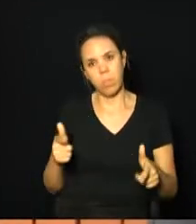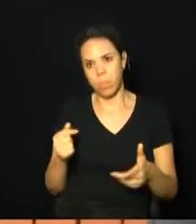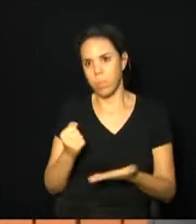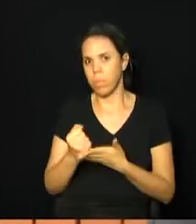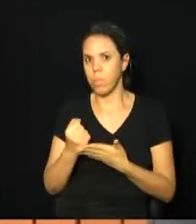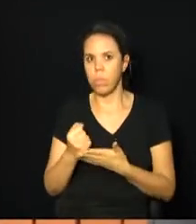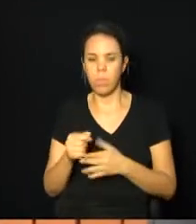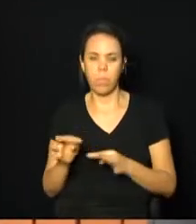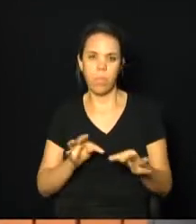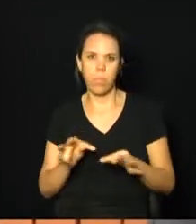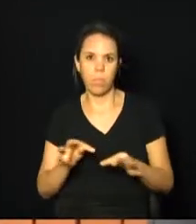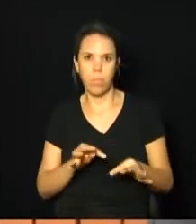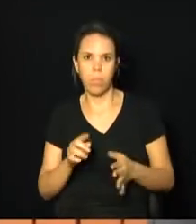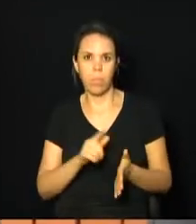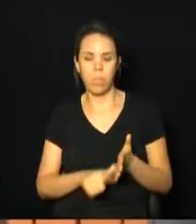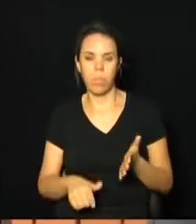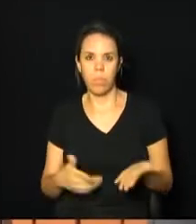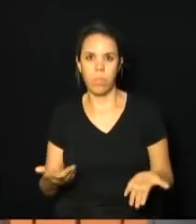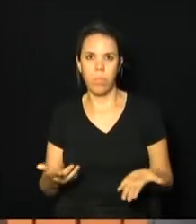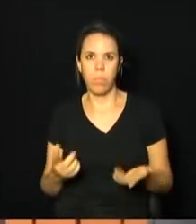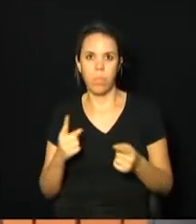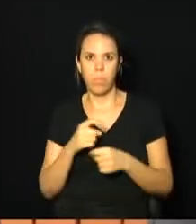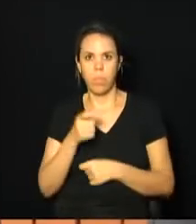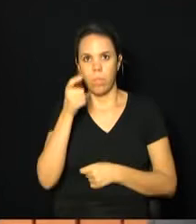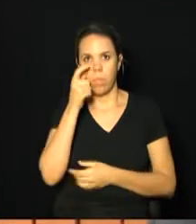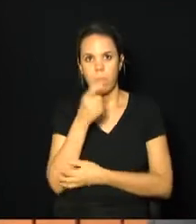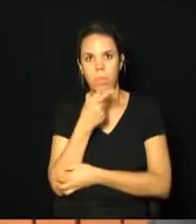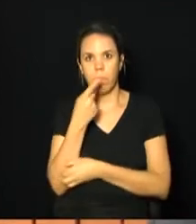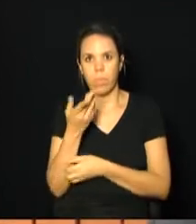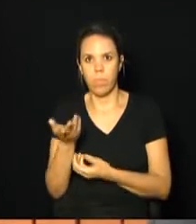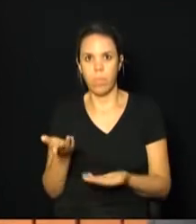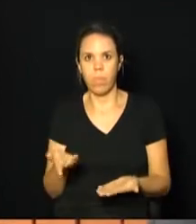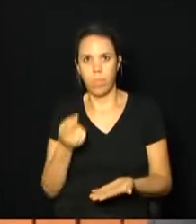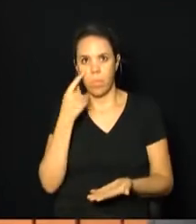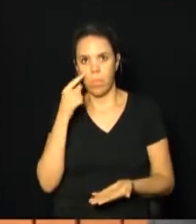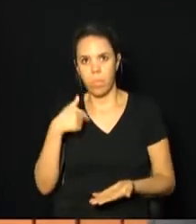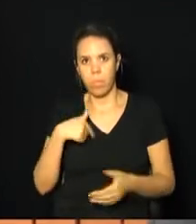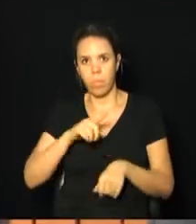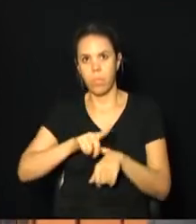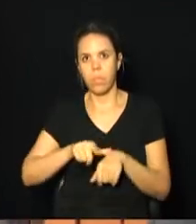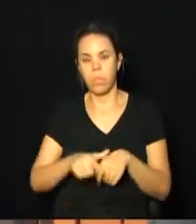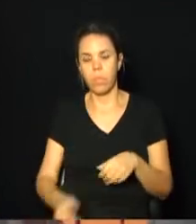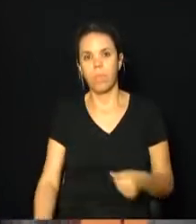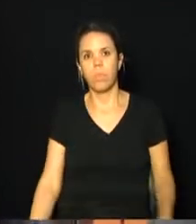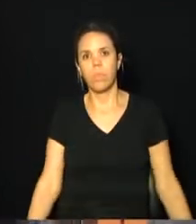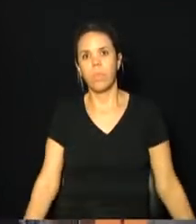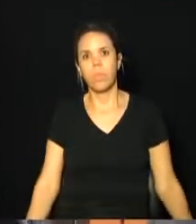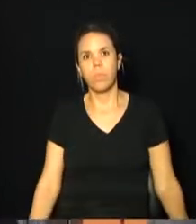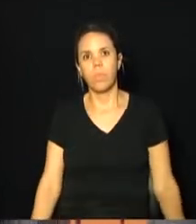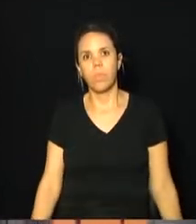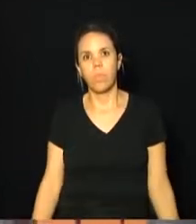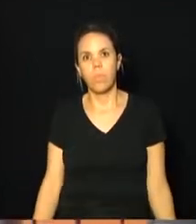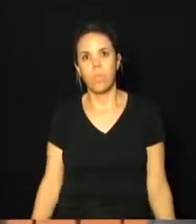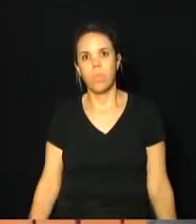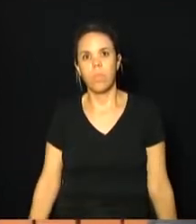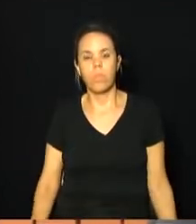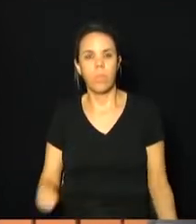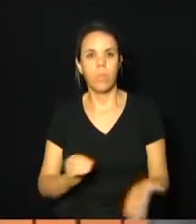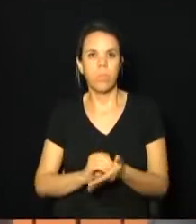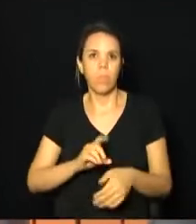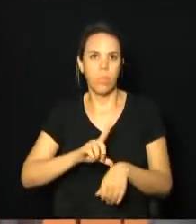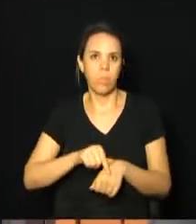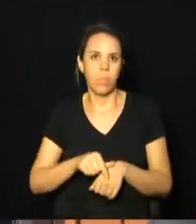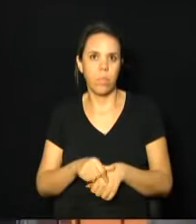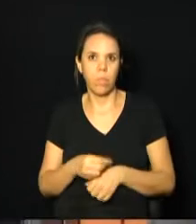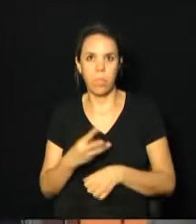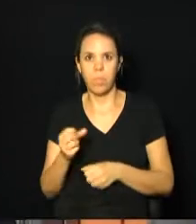situação. Mas eu estou ouvindo eles falando e estou vendo que eu estou bem mais atrás. Acho que